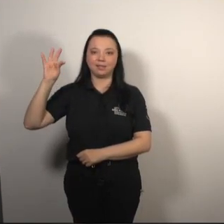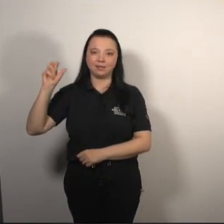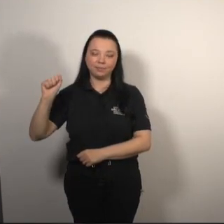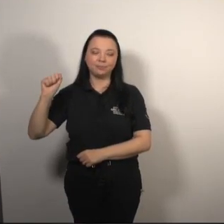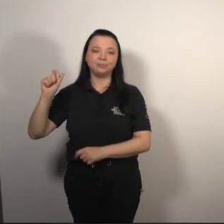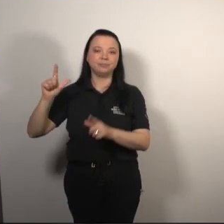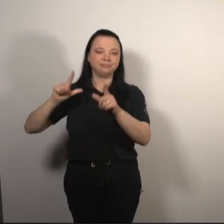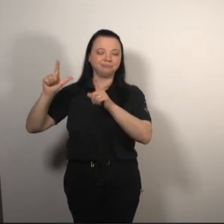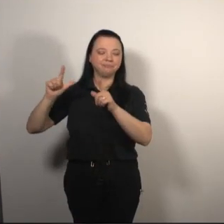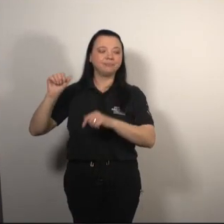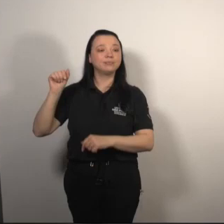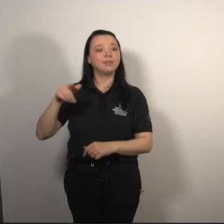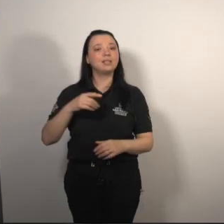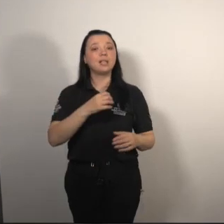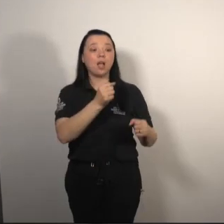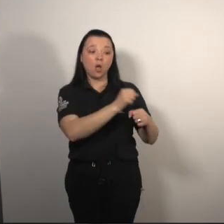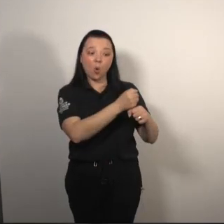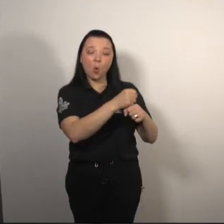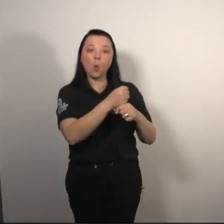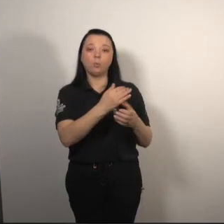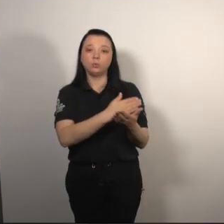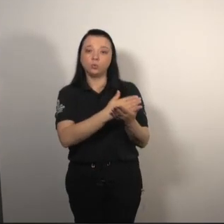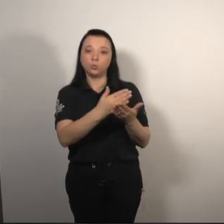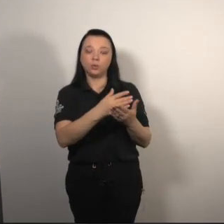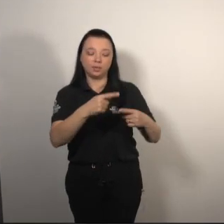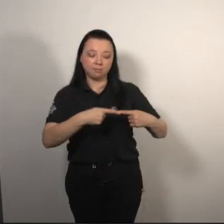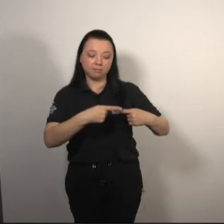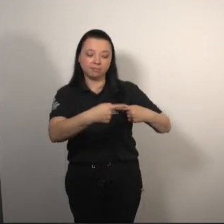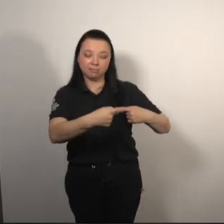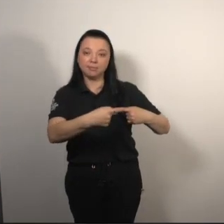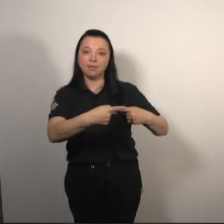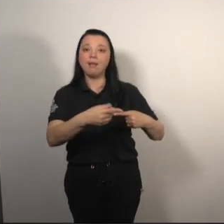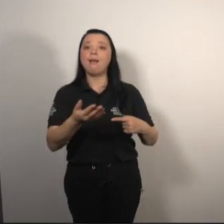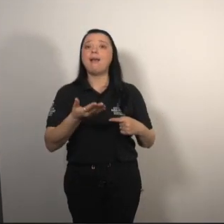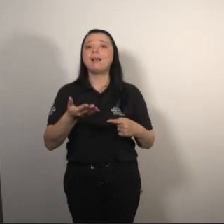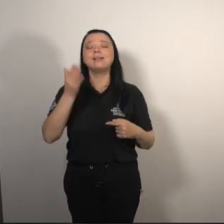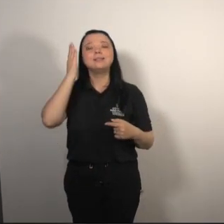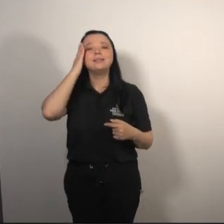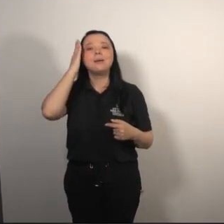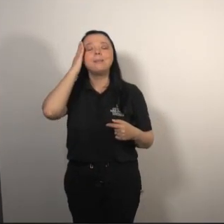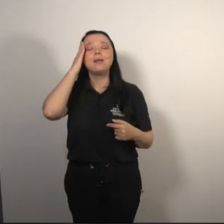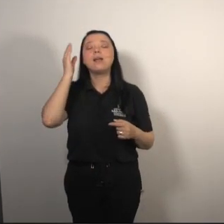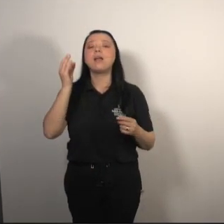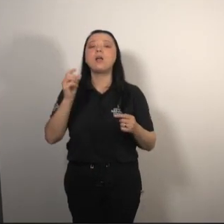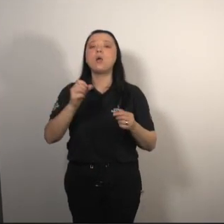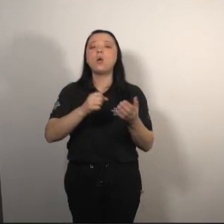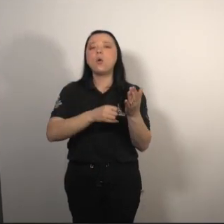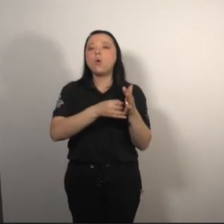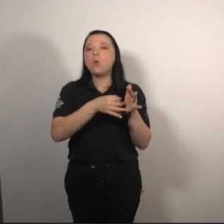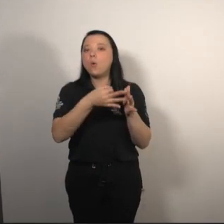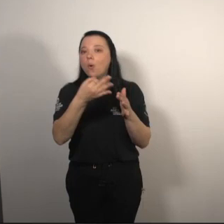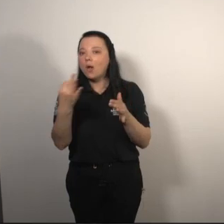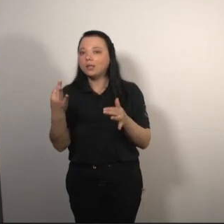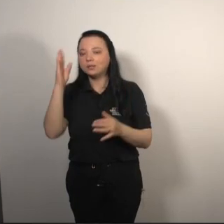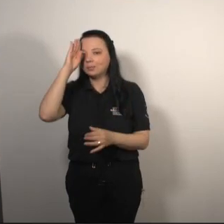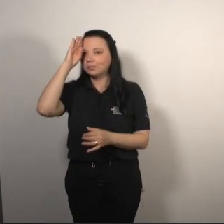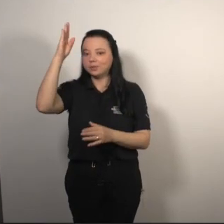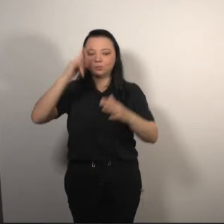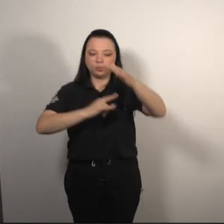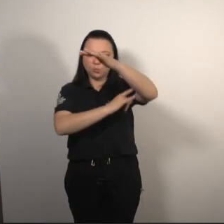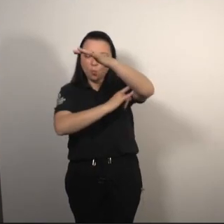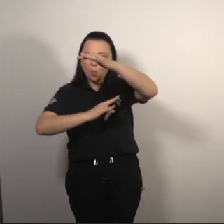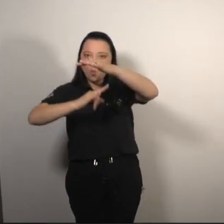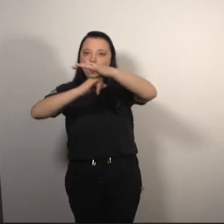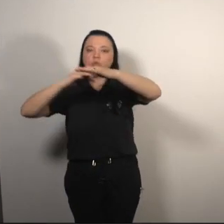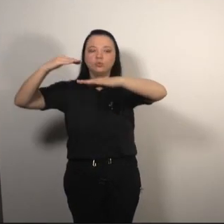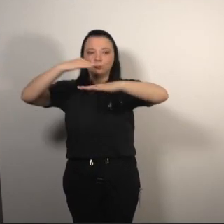essas 25 obras que vão ser iniciadas nas próximas semanas, né, eu gostaria de saber quais são as principais pontes e viadutos que vão